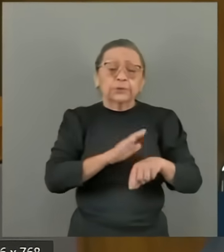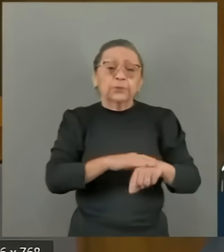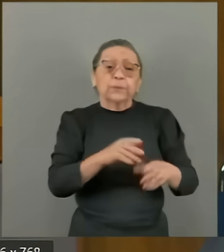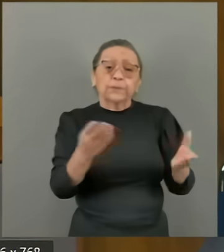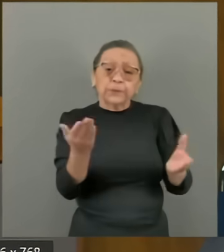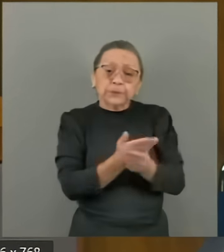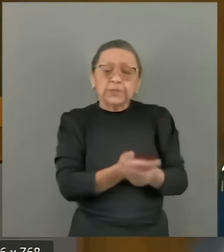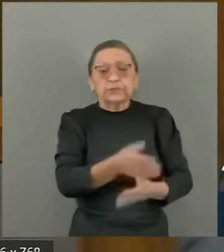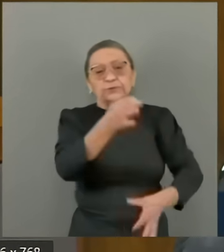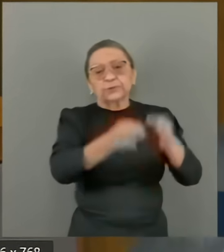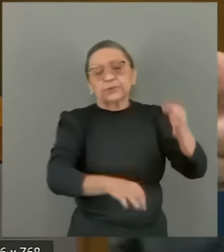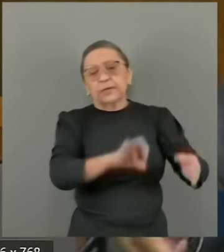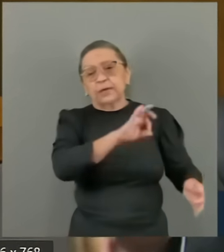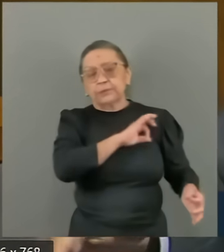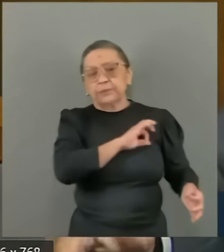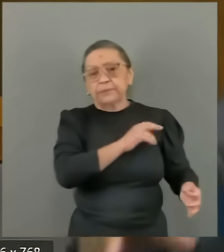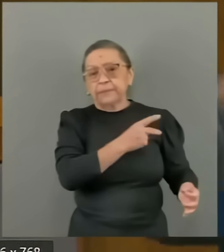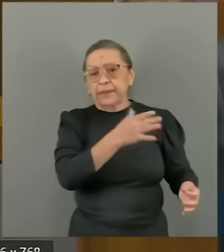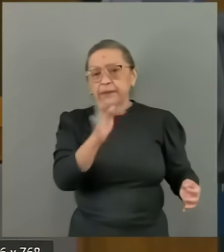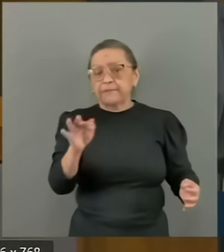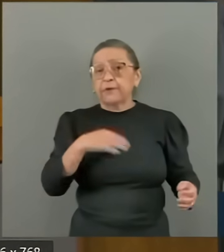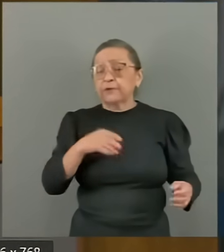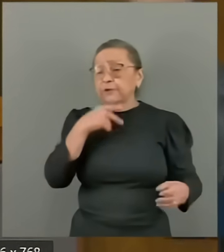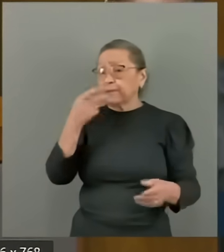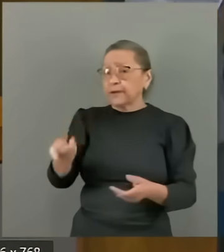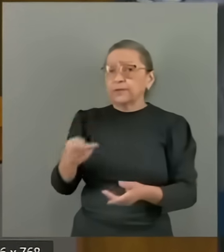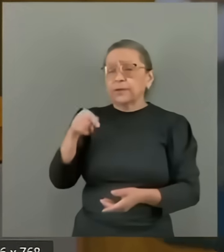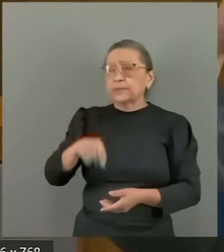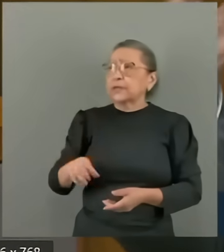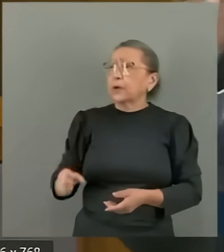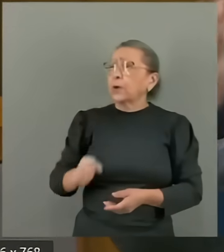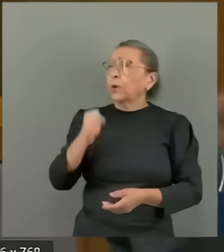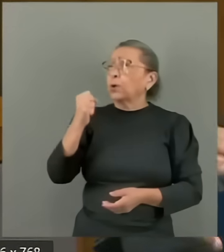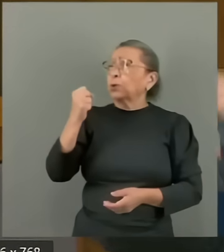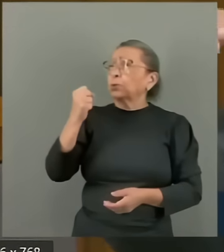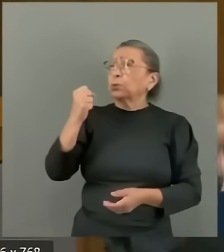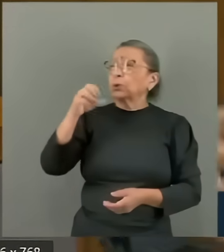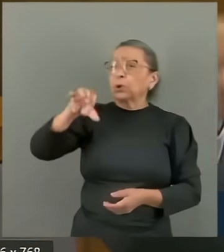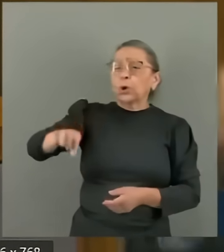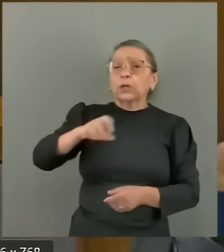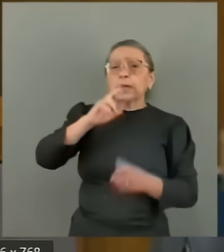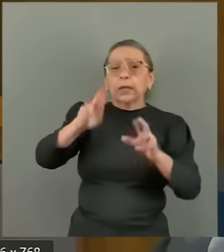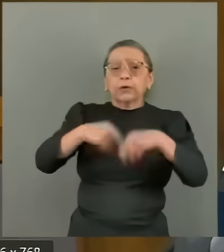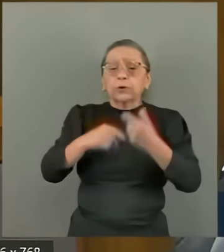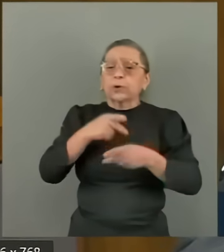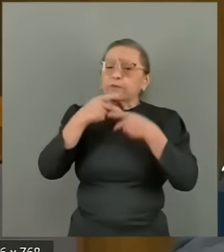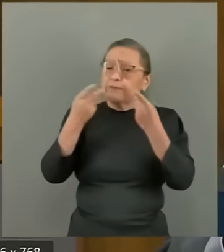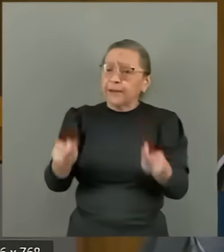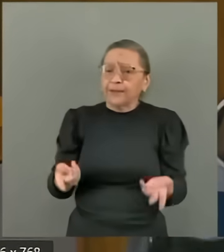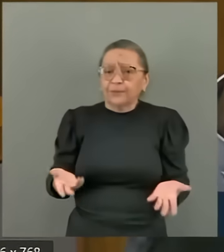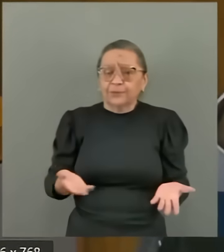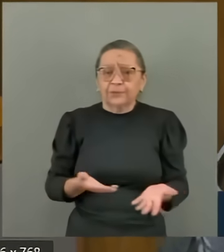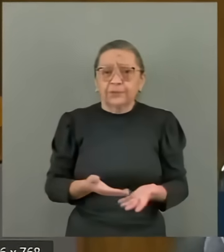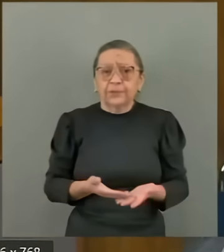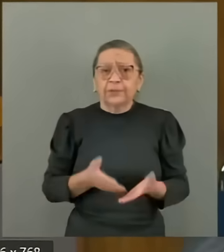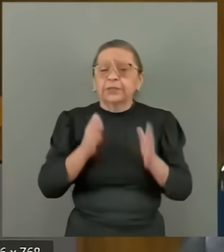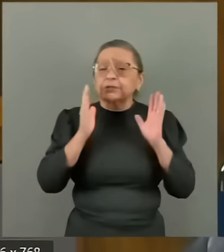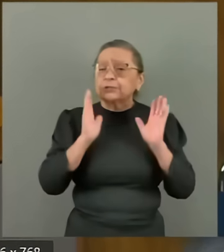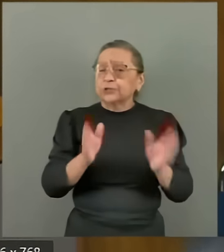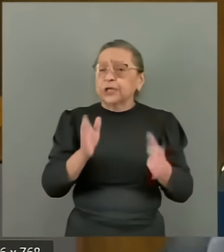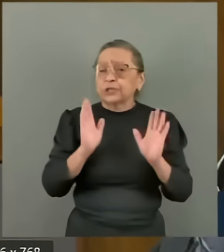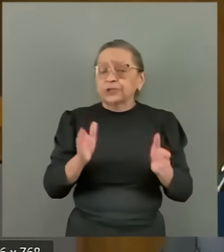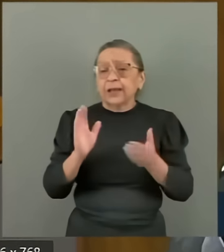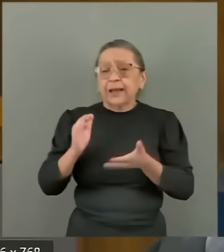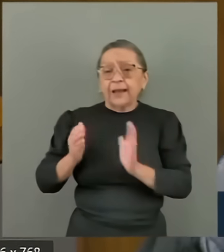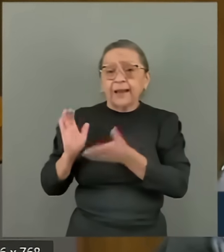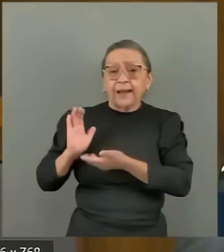judicial. E eu tenho dito aqui, essa é a 8ª ou 9ª reunião que eu digo aos senhores aqui presentes, já foi votado na